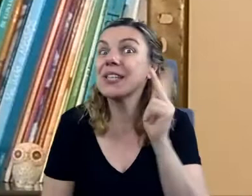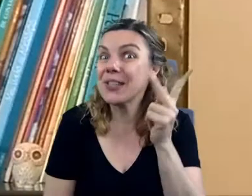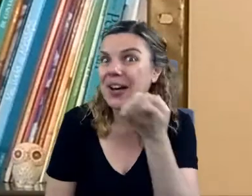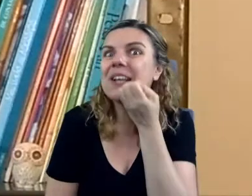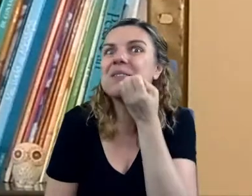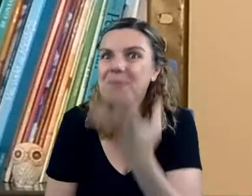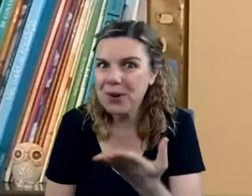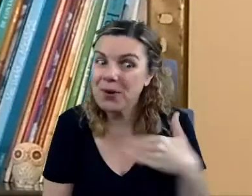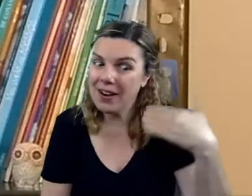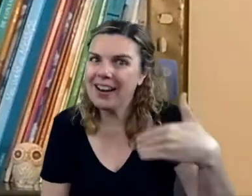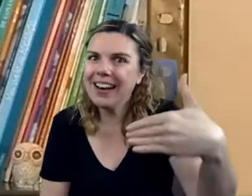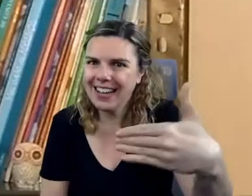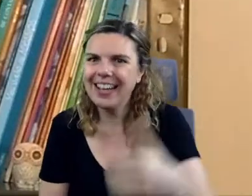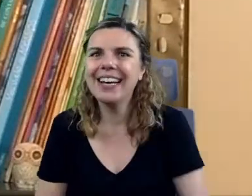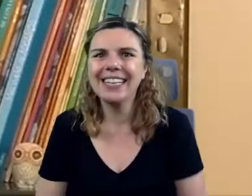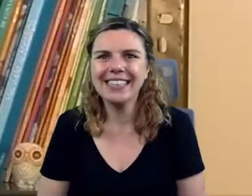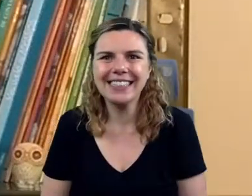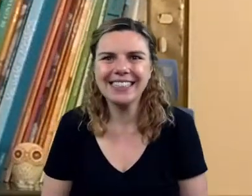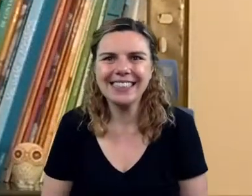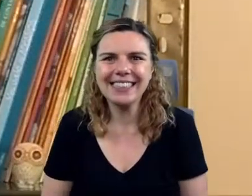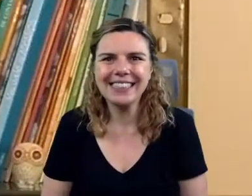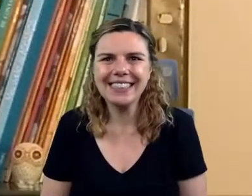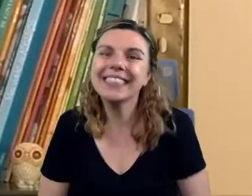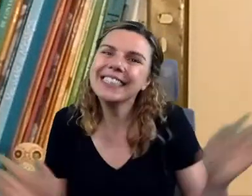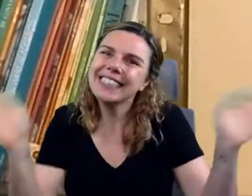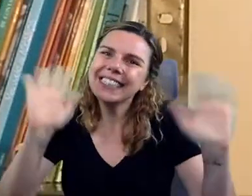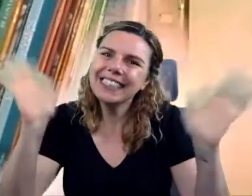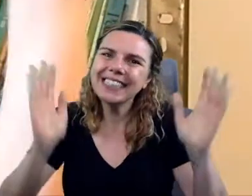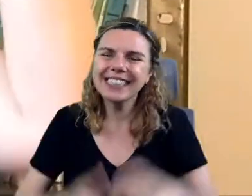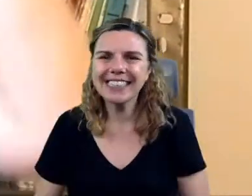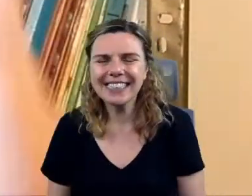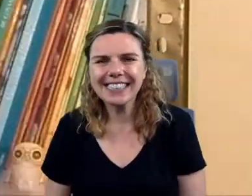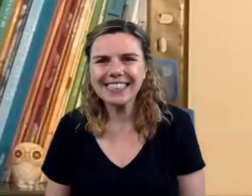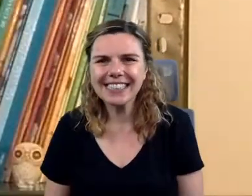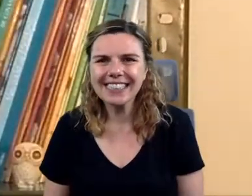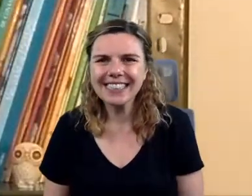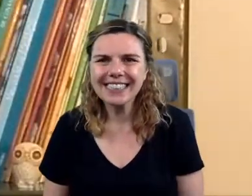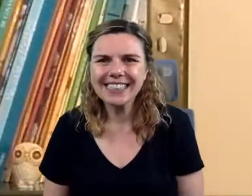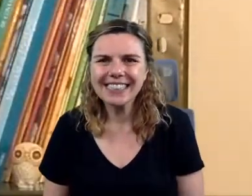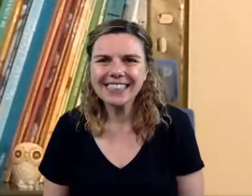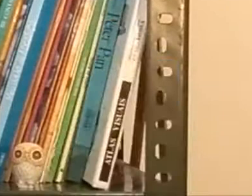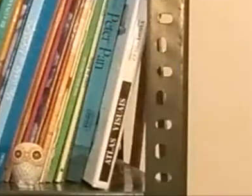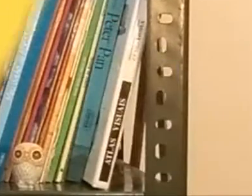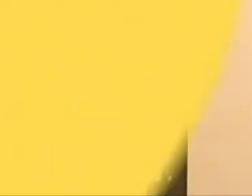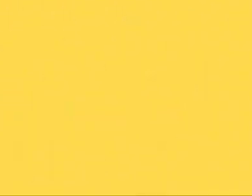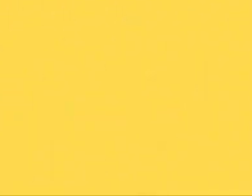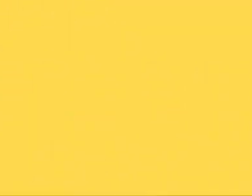muita história boa nos próximos dias. Até a próxima!